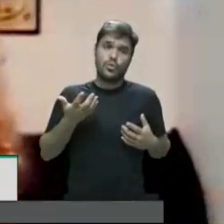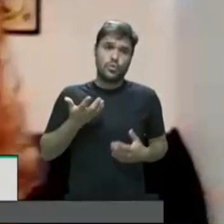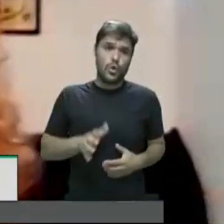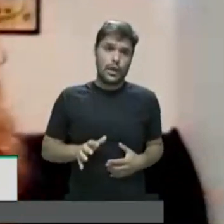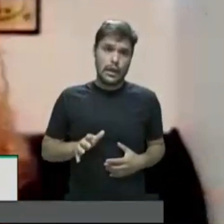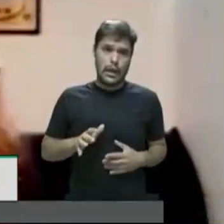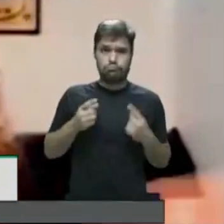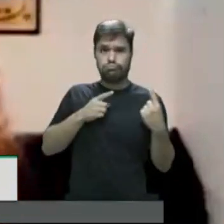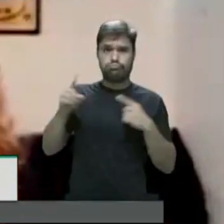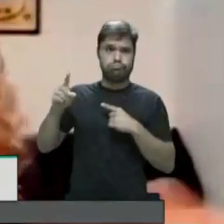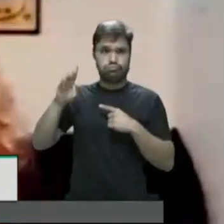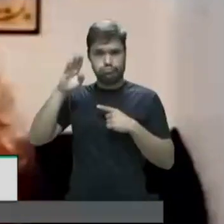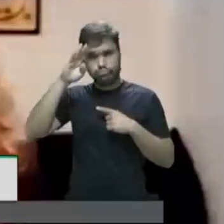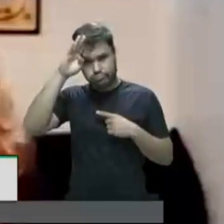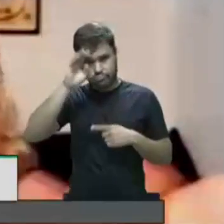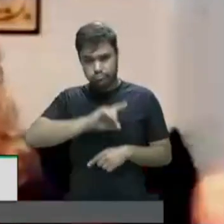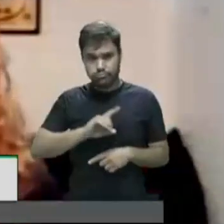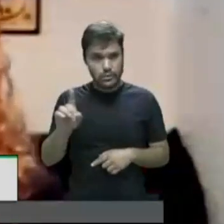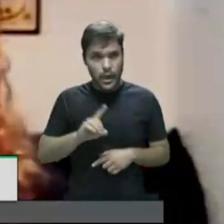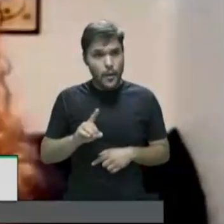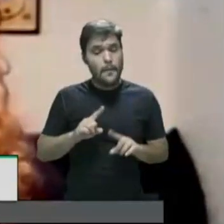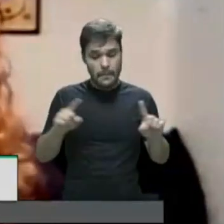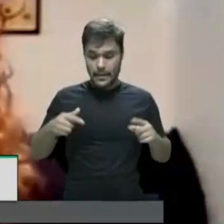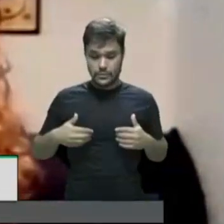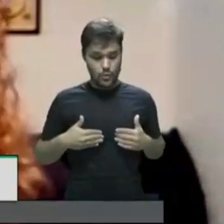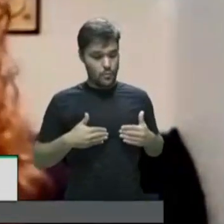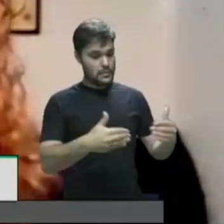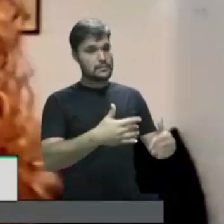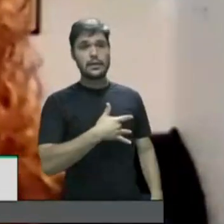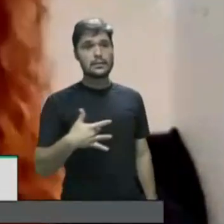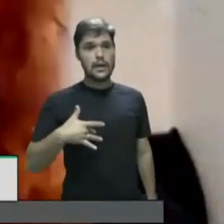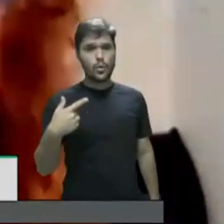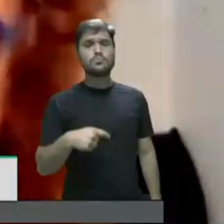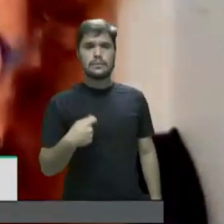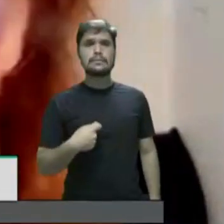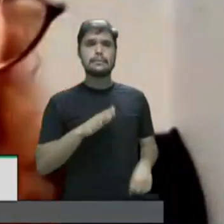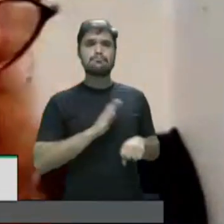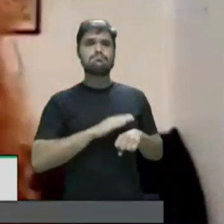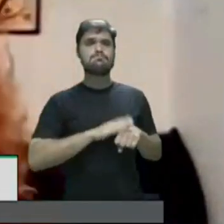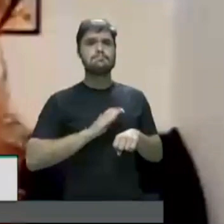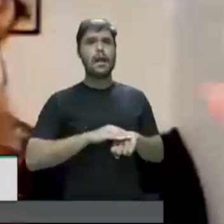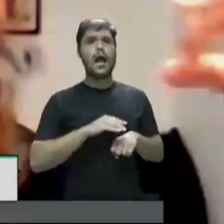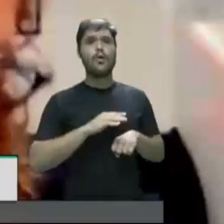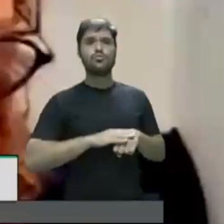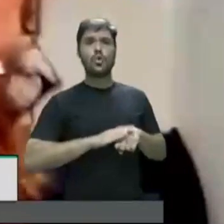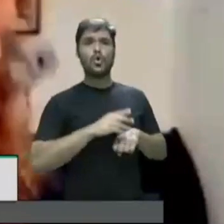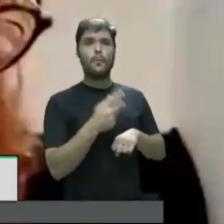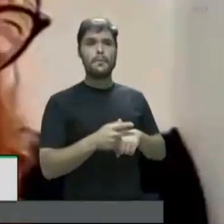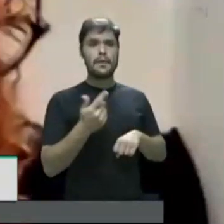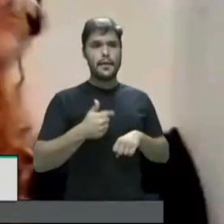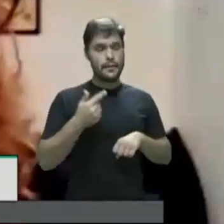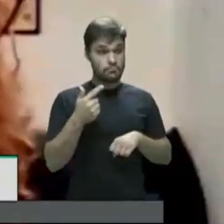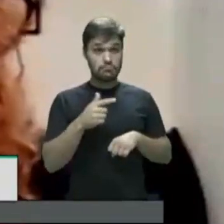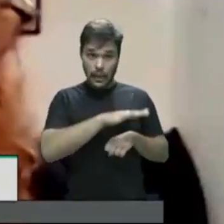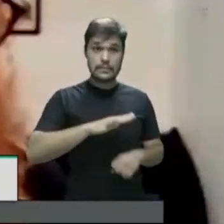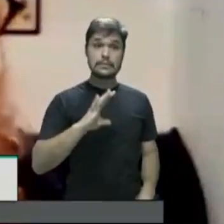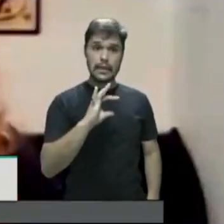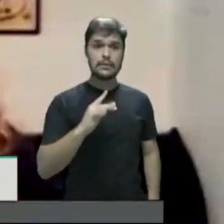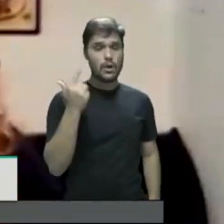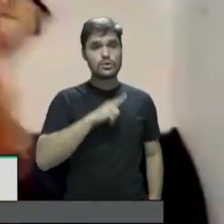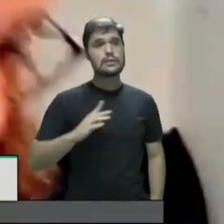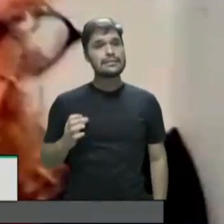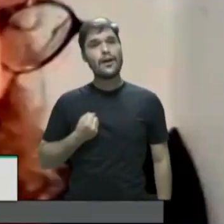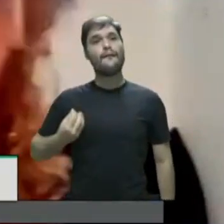com o presidente, mas é preciso que o Ministério da Saúde tenha autonomia da ciência para salvar vidas neste